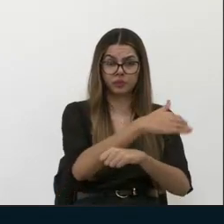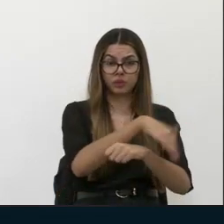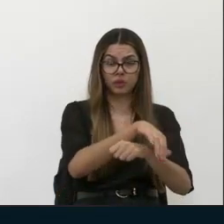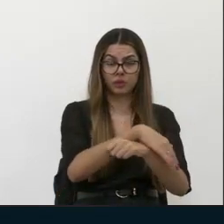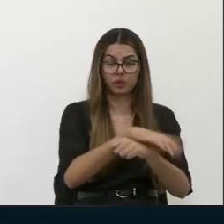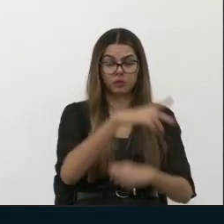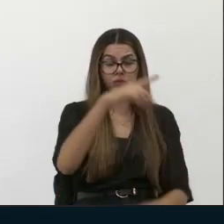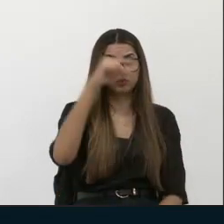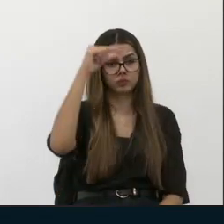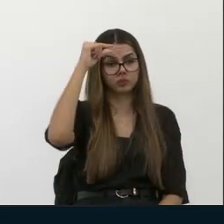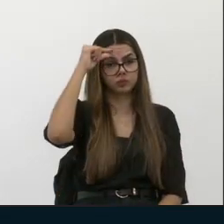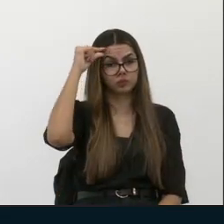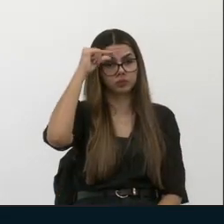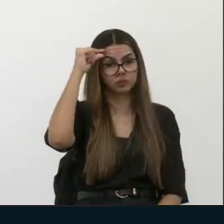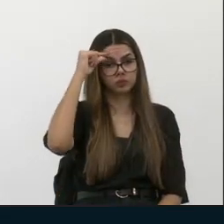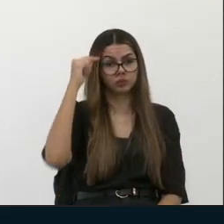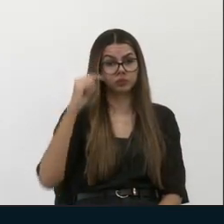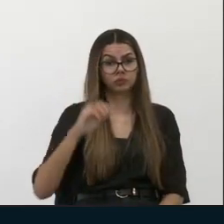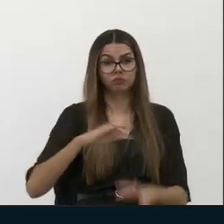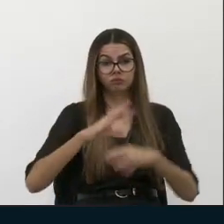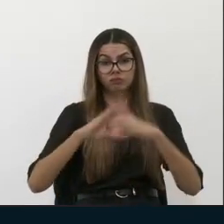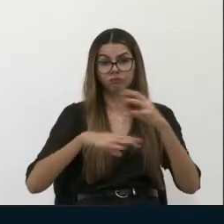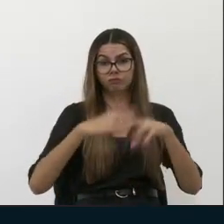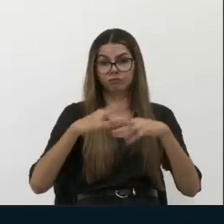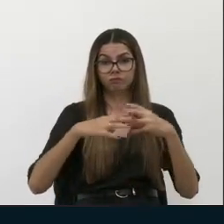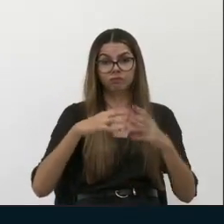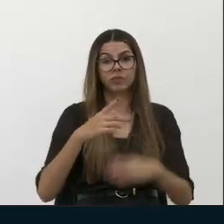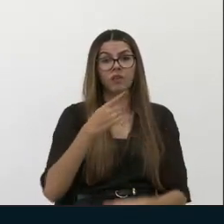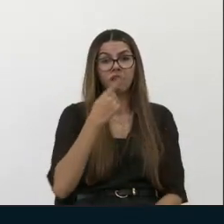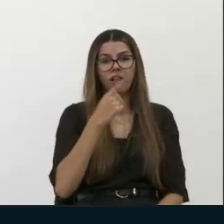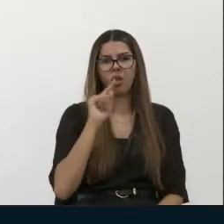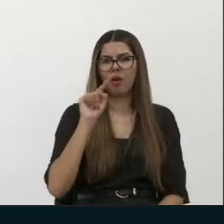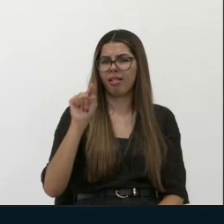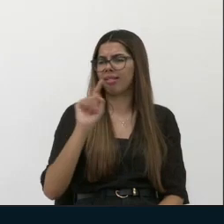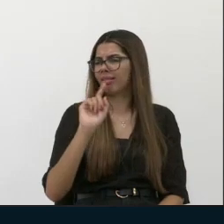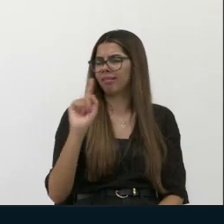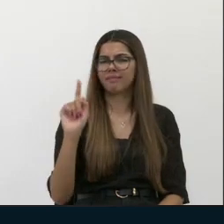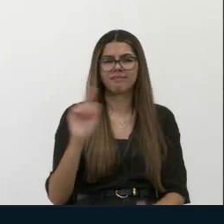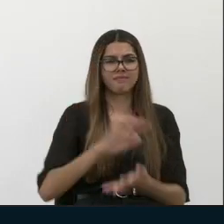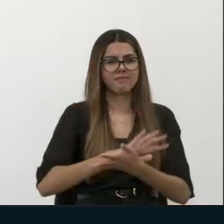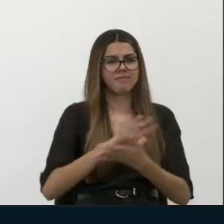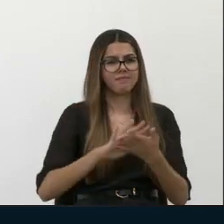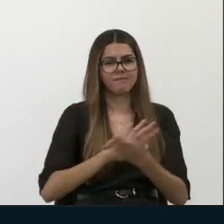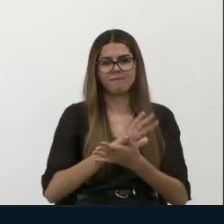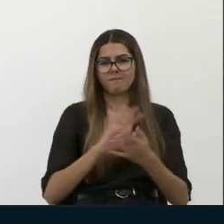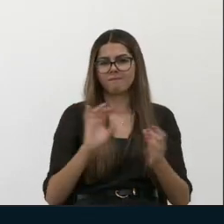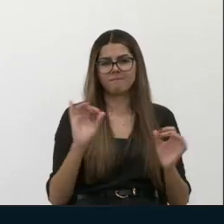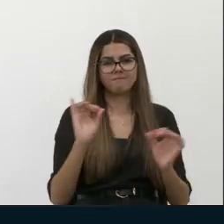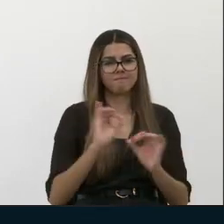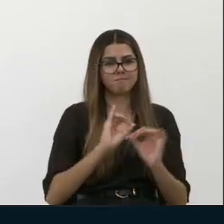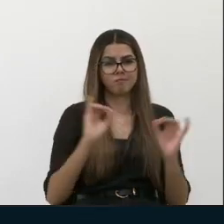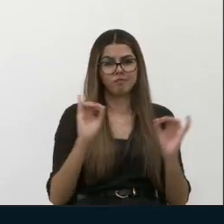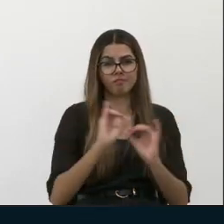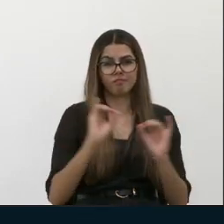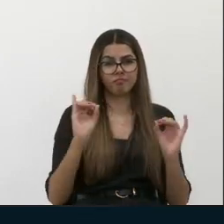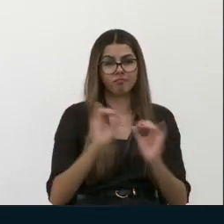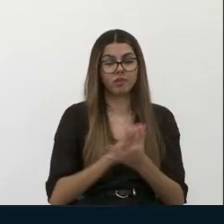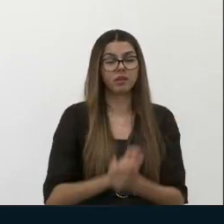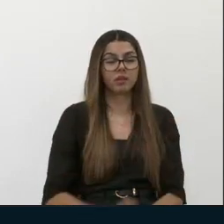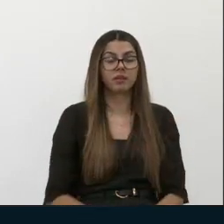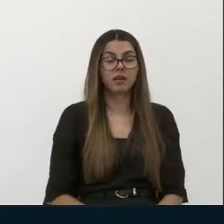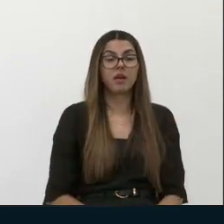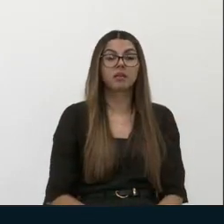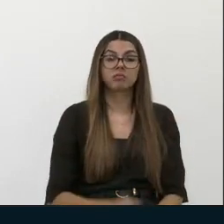prefeito atual, que é um desgoverno, falou que ele, não é ele nada. Sabe? E foram verbas